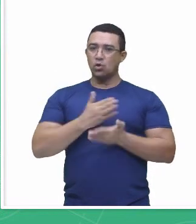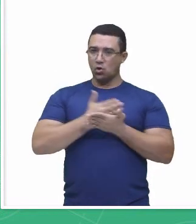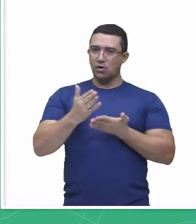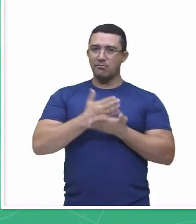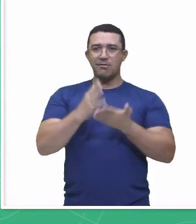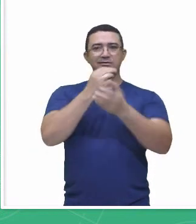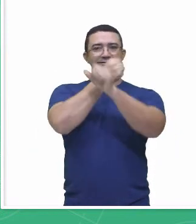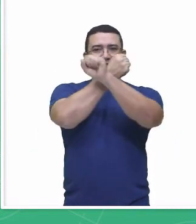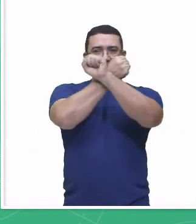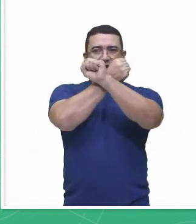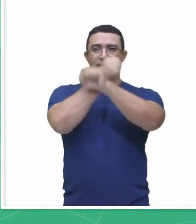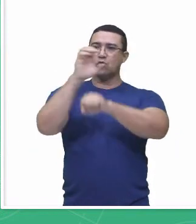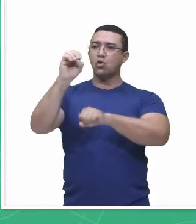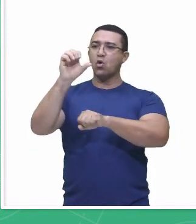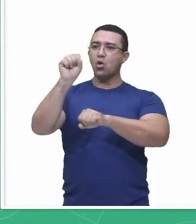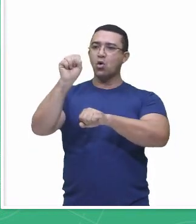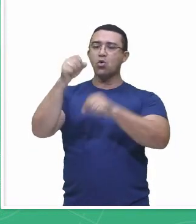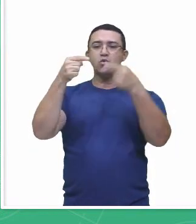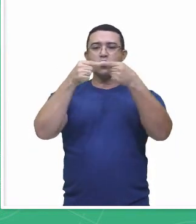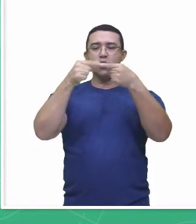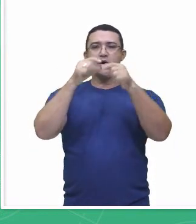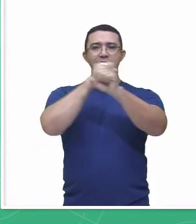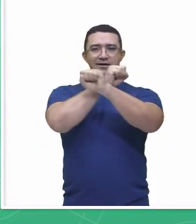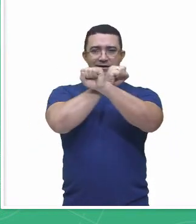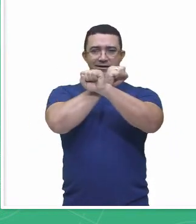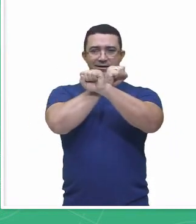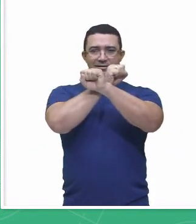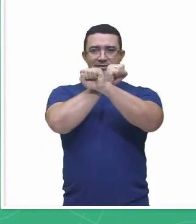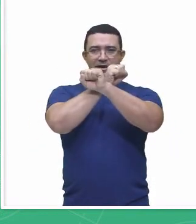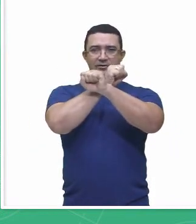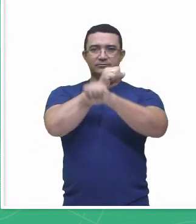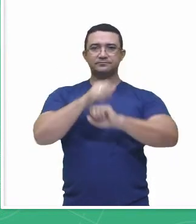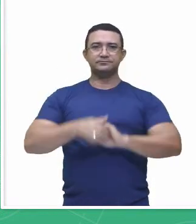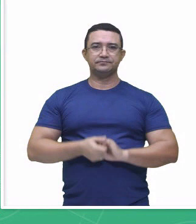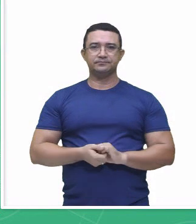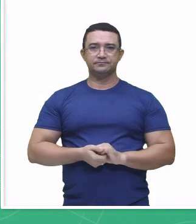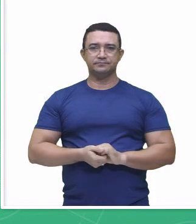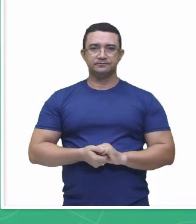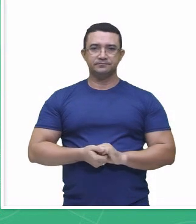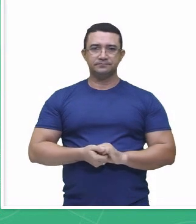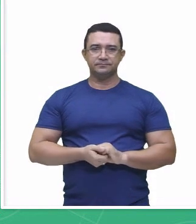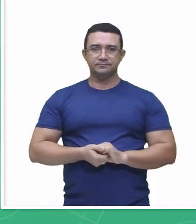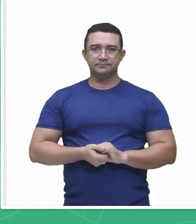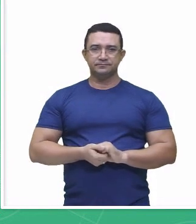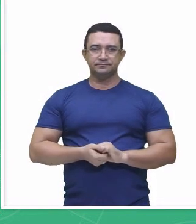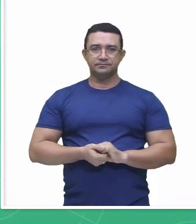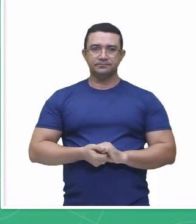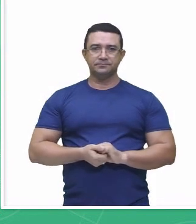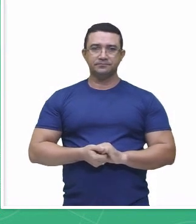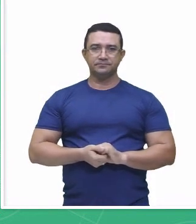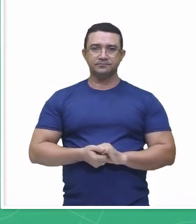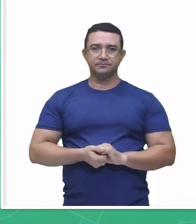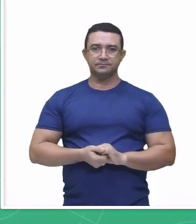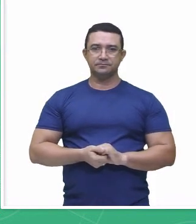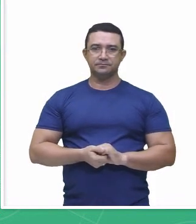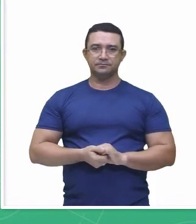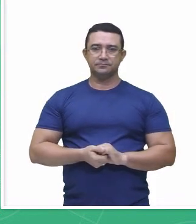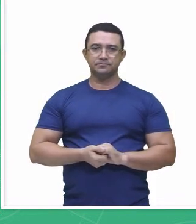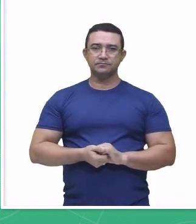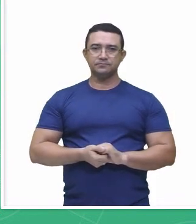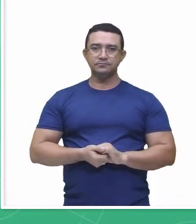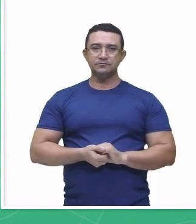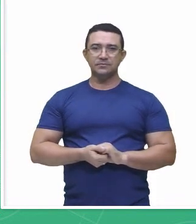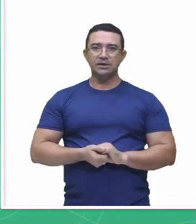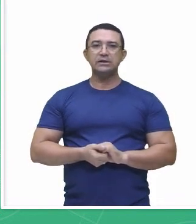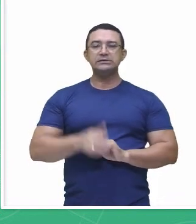é? Então, ou vai ser E ou vai ser A, tá bom? E aí, escravos e deuses ou escravos e senhores? Nesse caso aqui, a